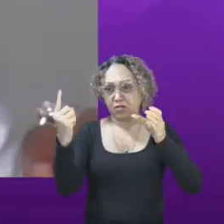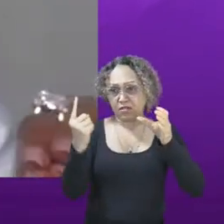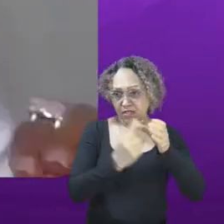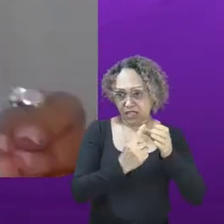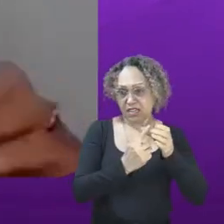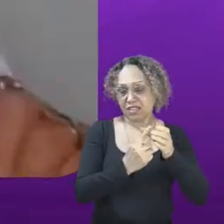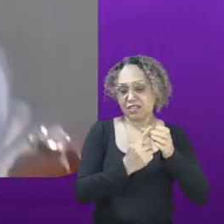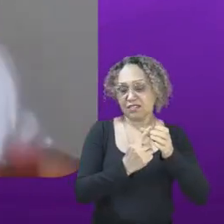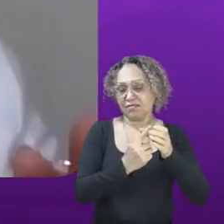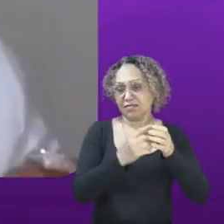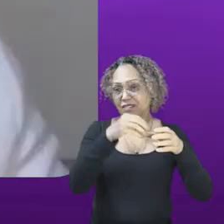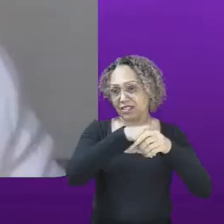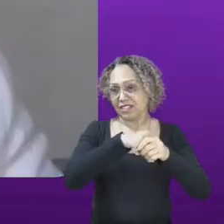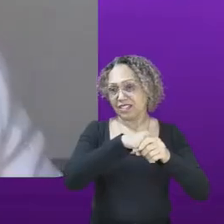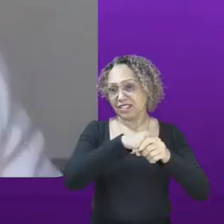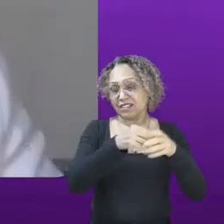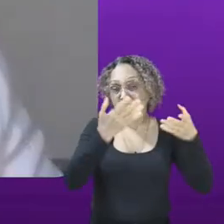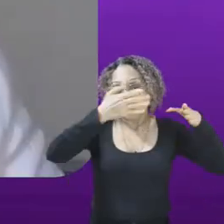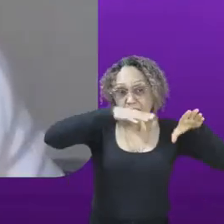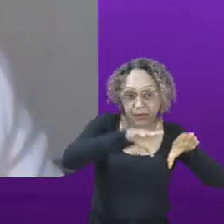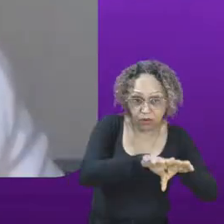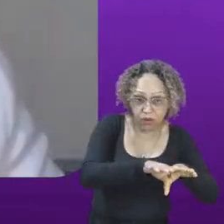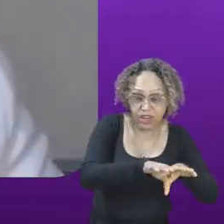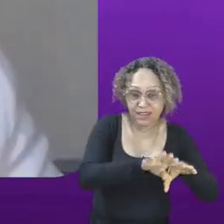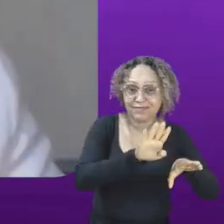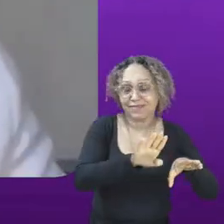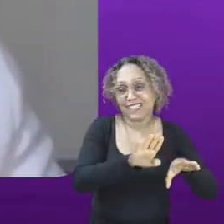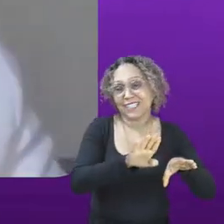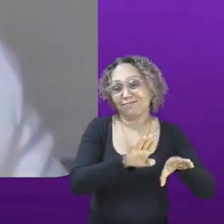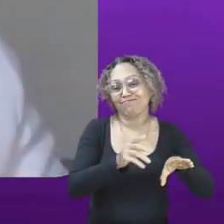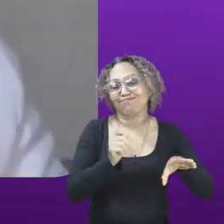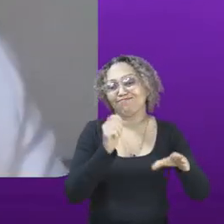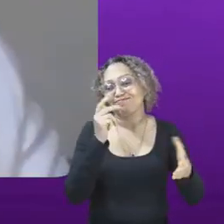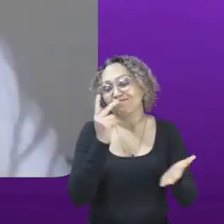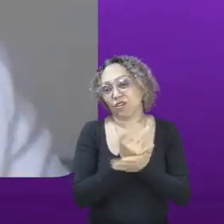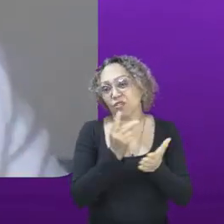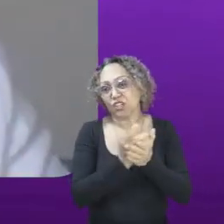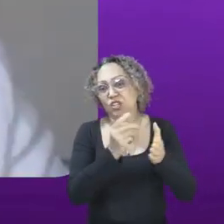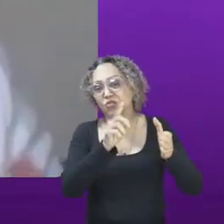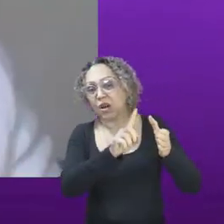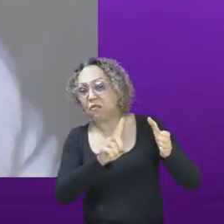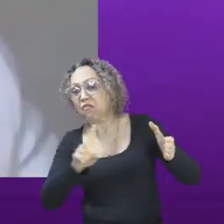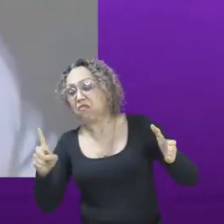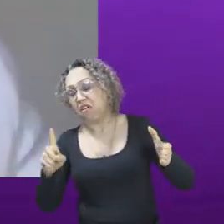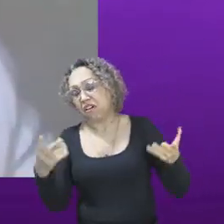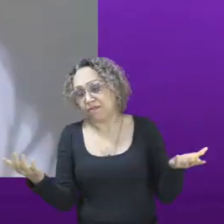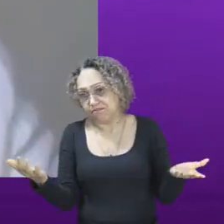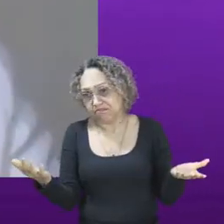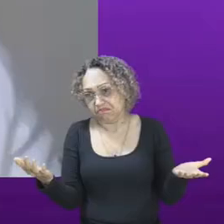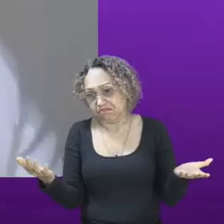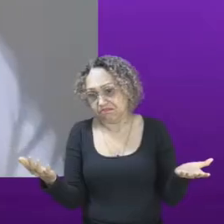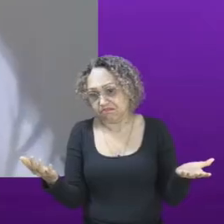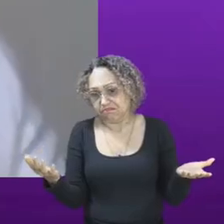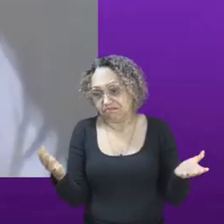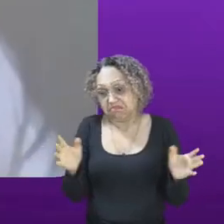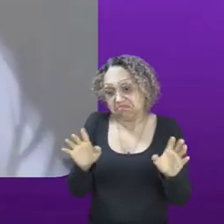fora, né? Então, a gente precisa considerar isso quando a gente está marchando por um projeto de país